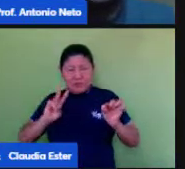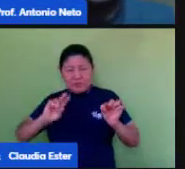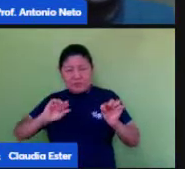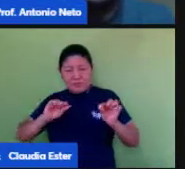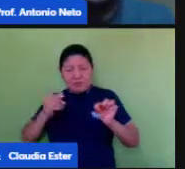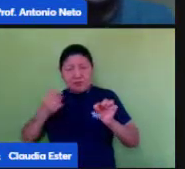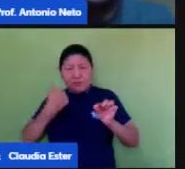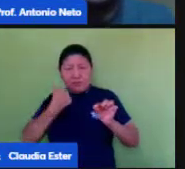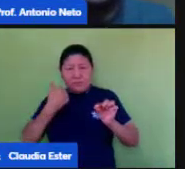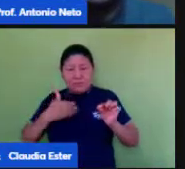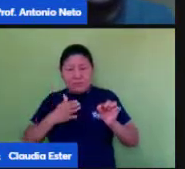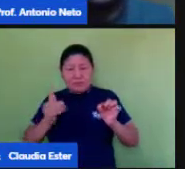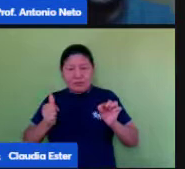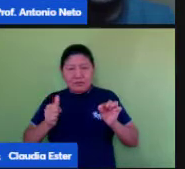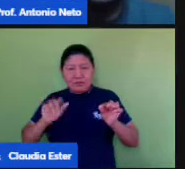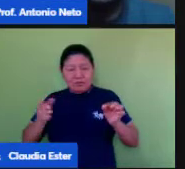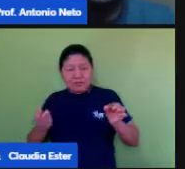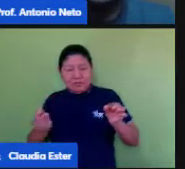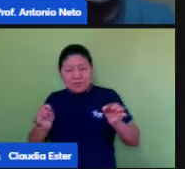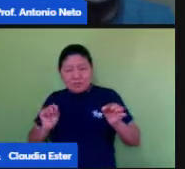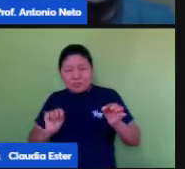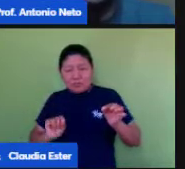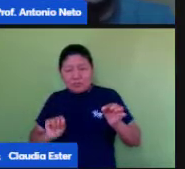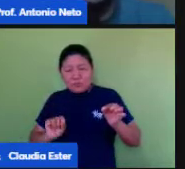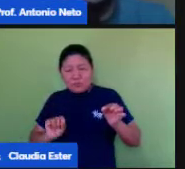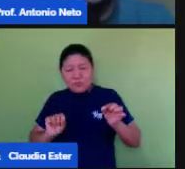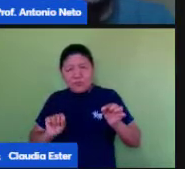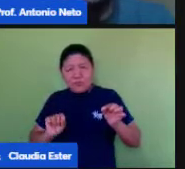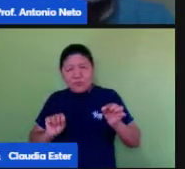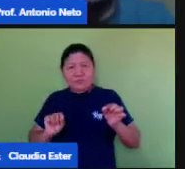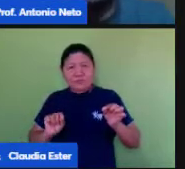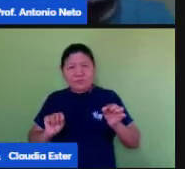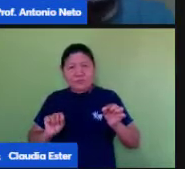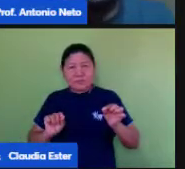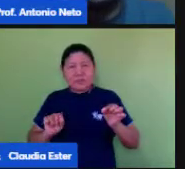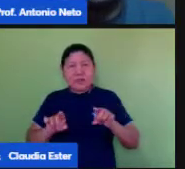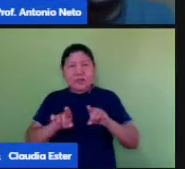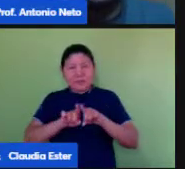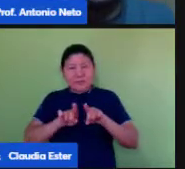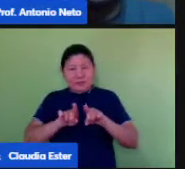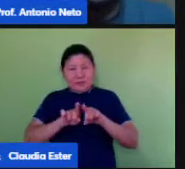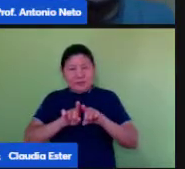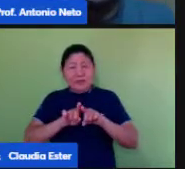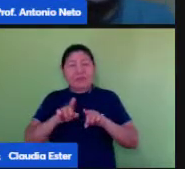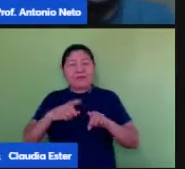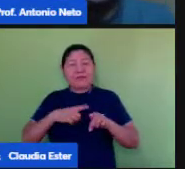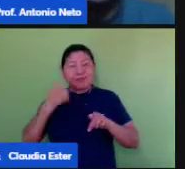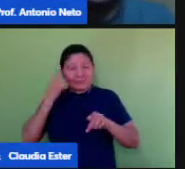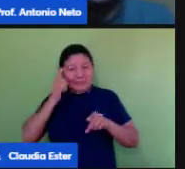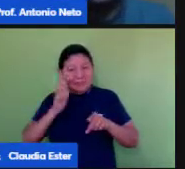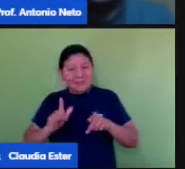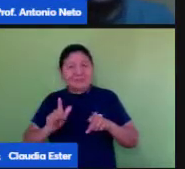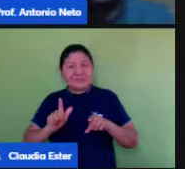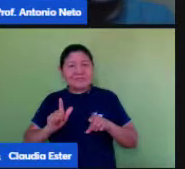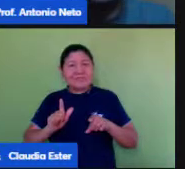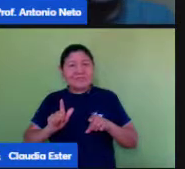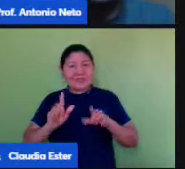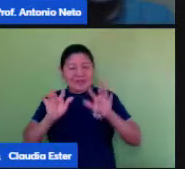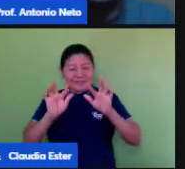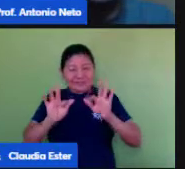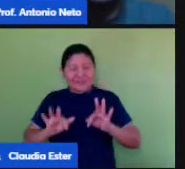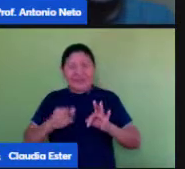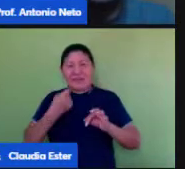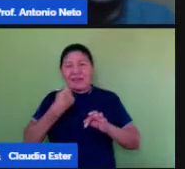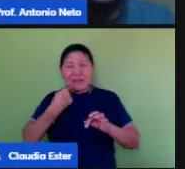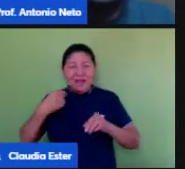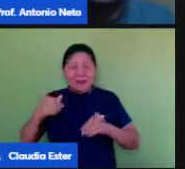para cima, dobrando a ponta inferior da folha. Assim, teremos a dobradura